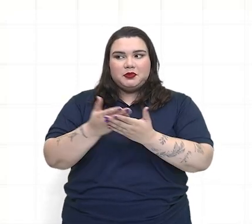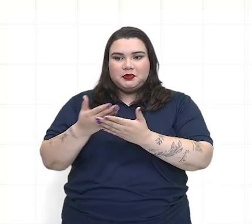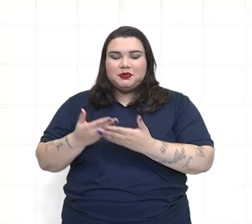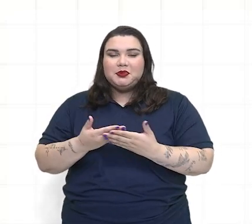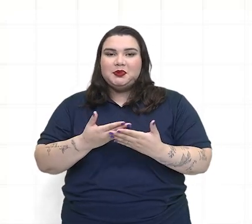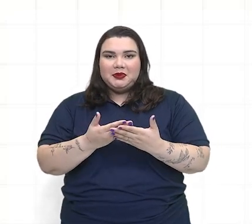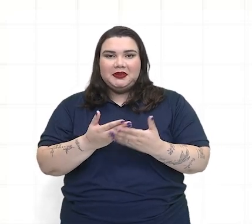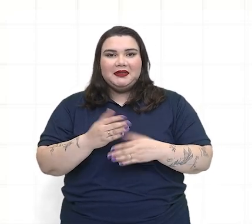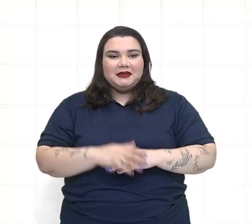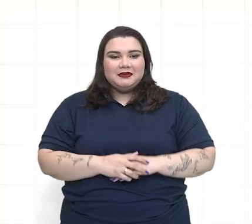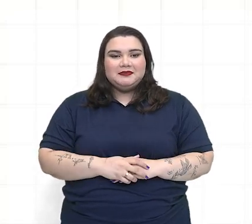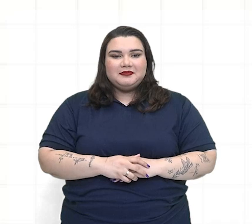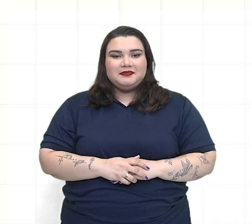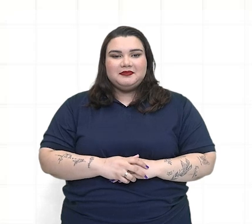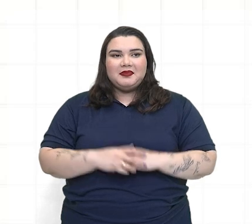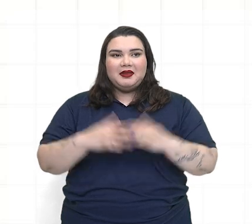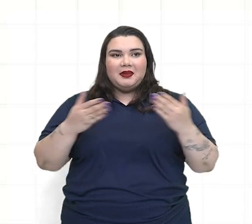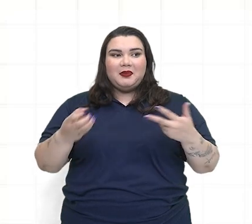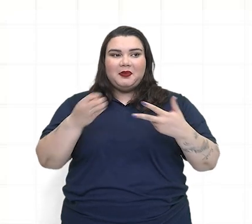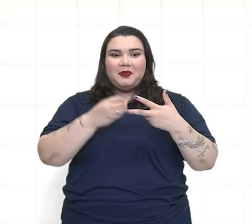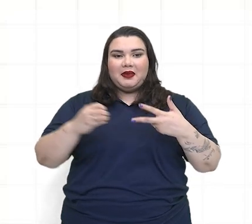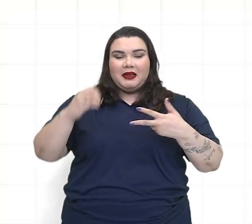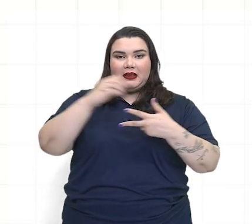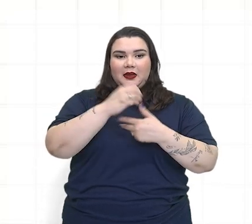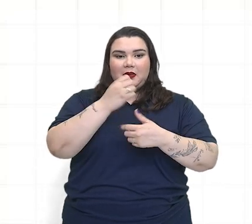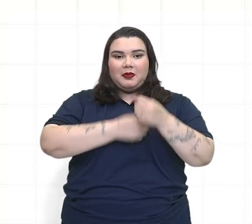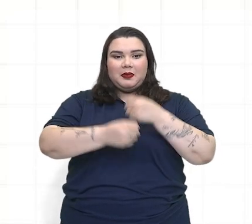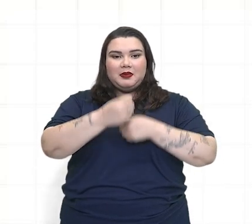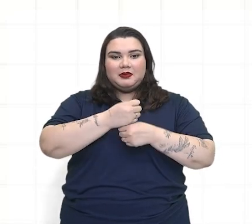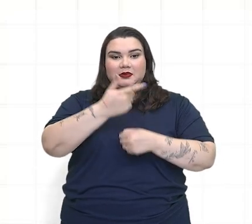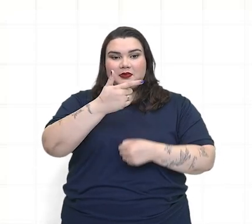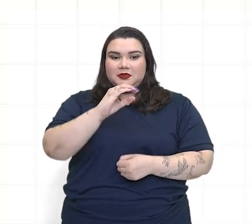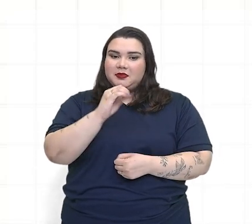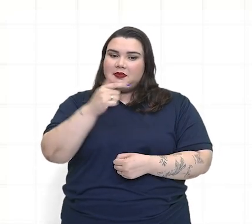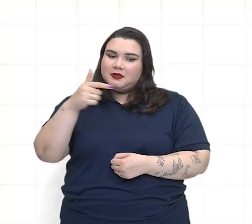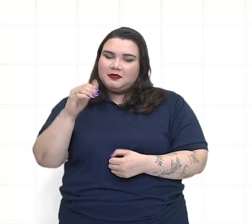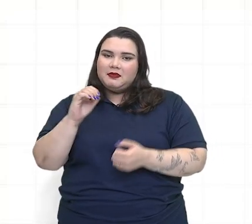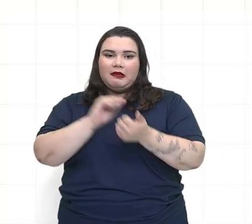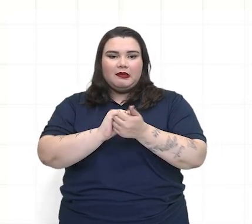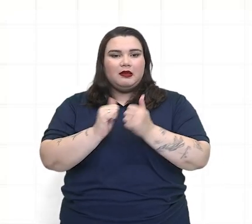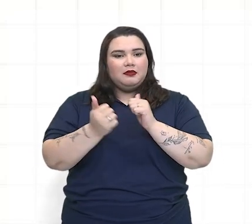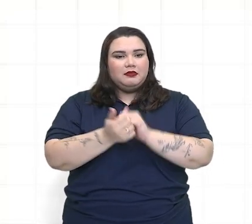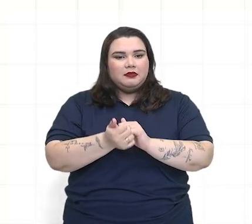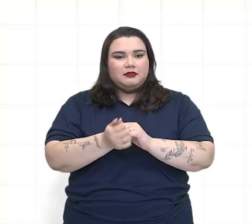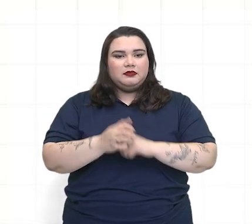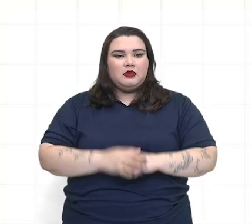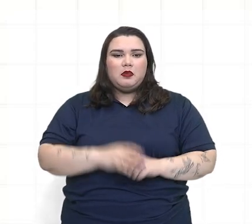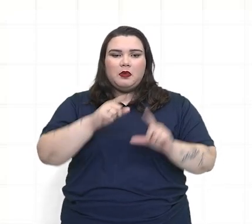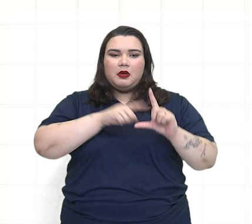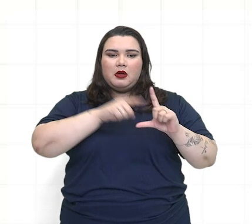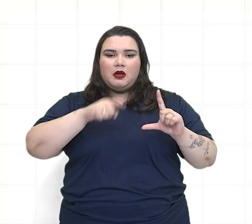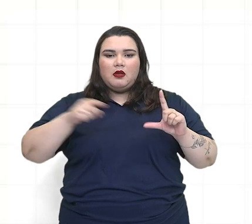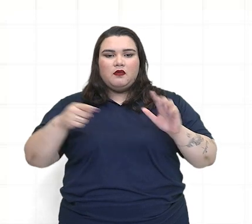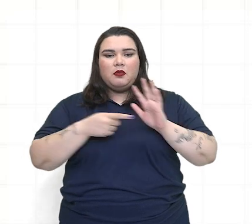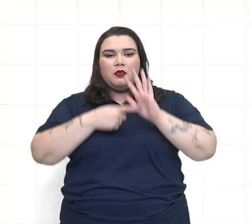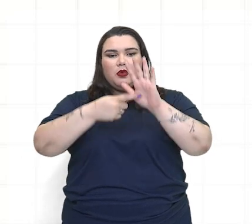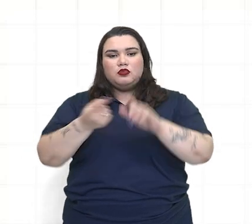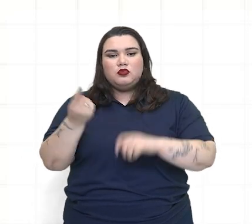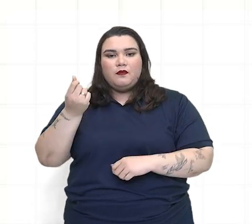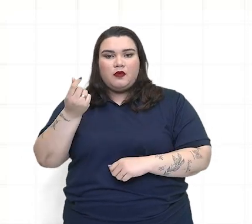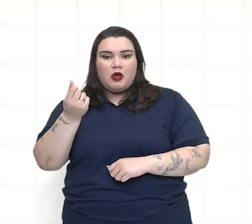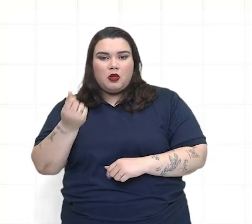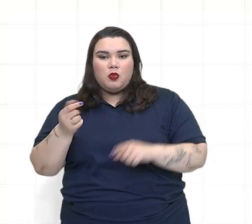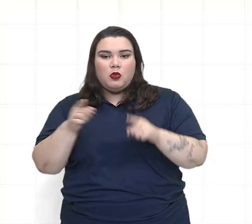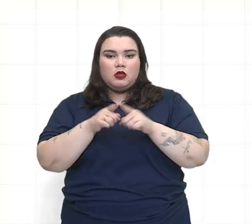só. Exemplo extraído do Enem de 2020, adaptado. Mostra o seguinte: o gráfico mostra as receitas